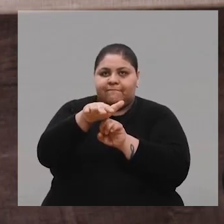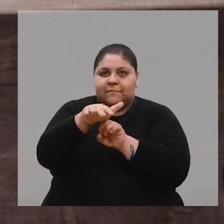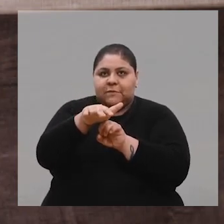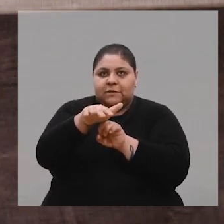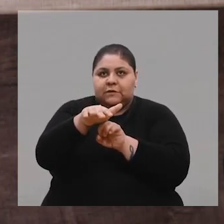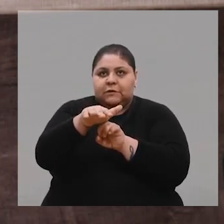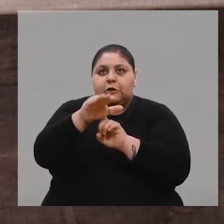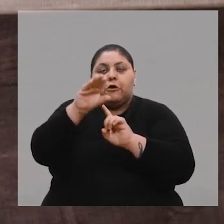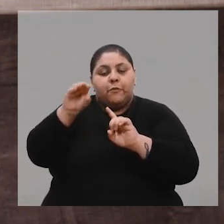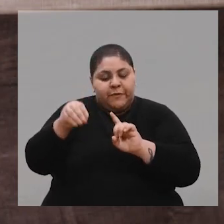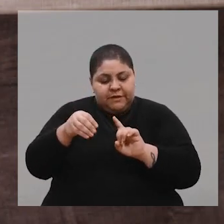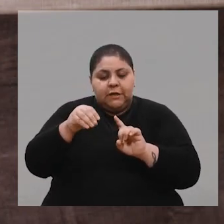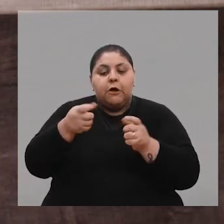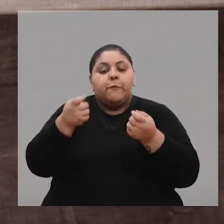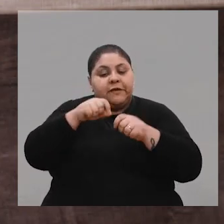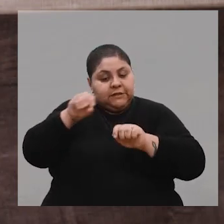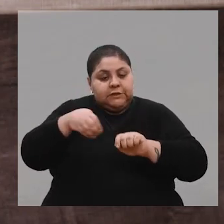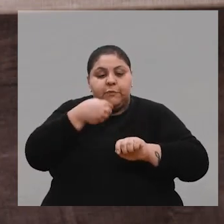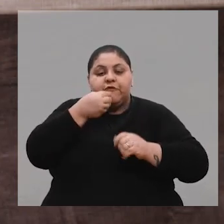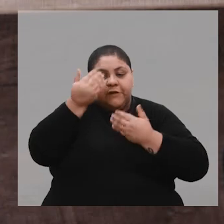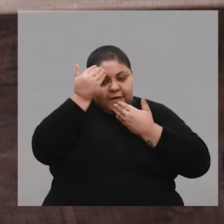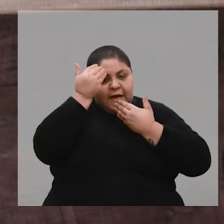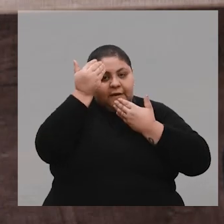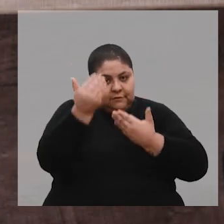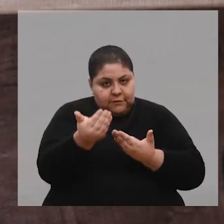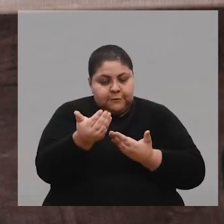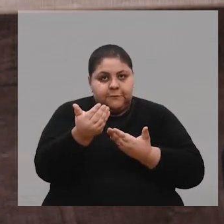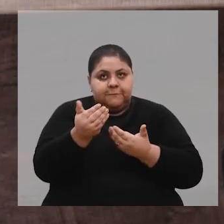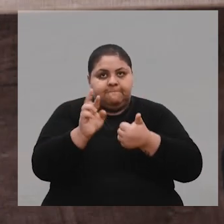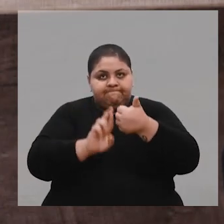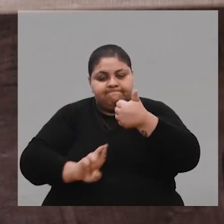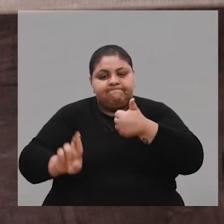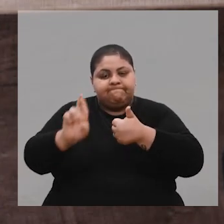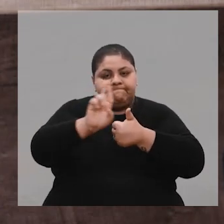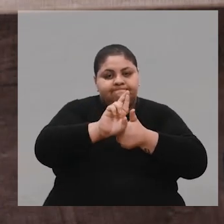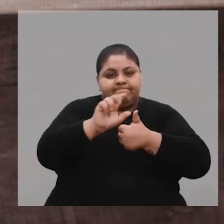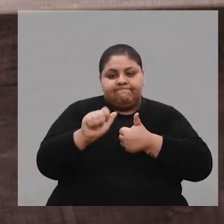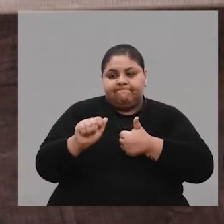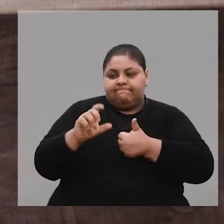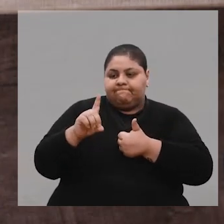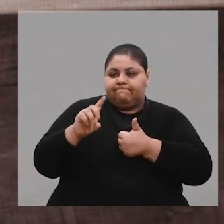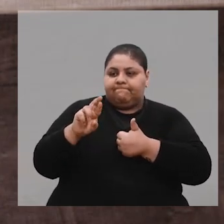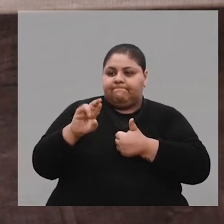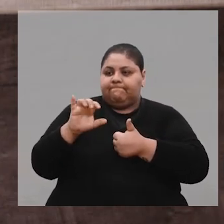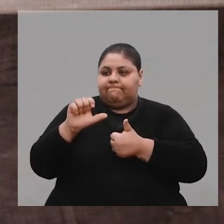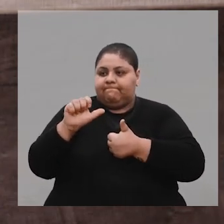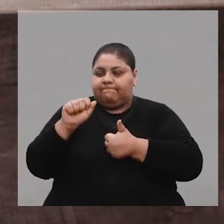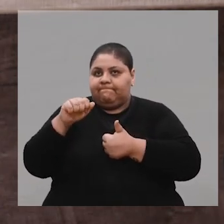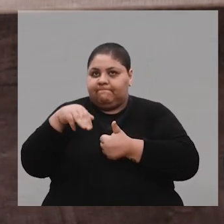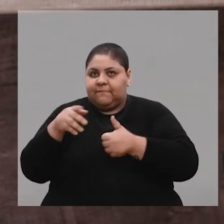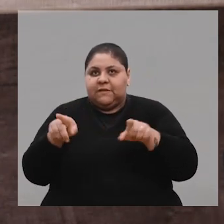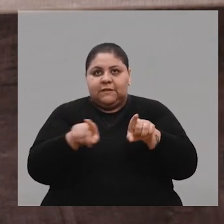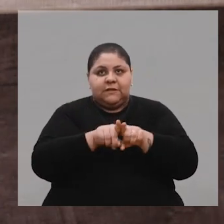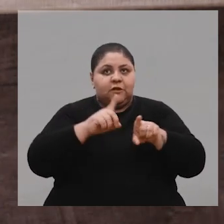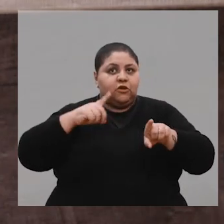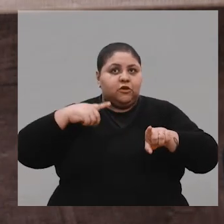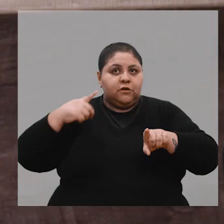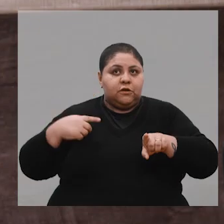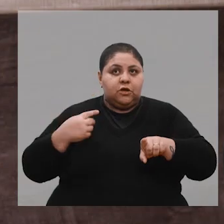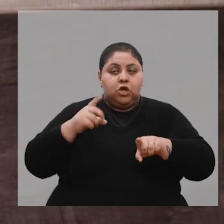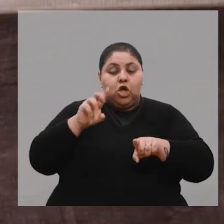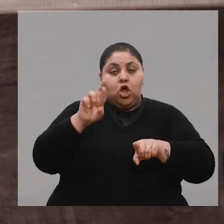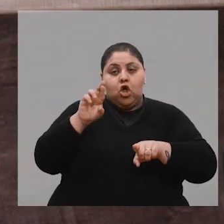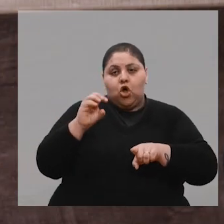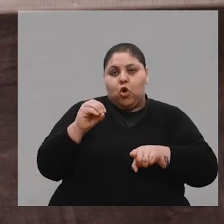não poderia também de aproveitar aqui o teu programa para agradecer o promotor Adrio Gelati e também o Dr. Rodrigo Balém da regularização.